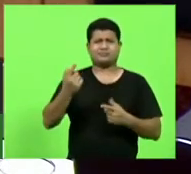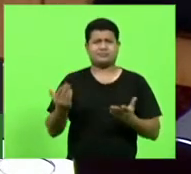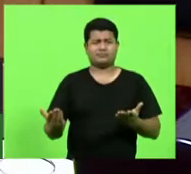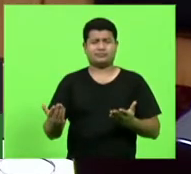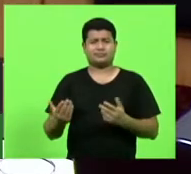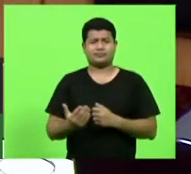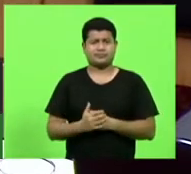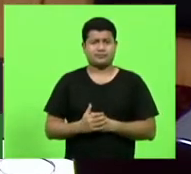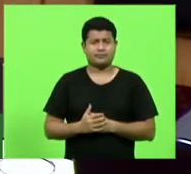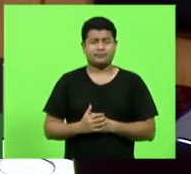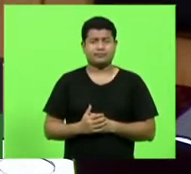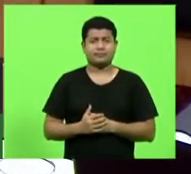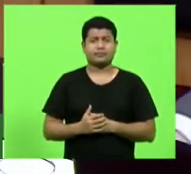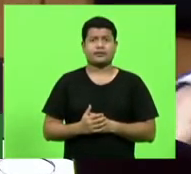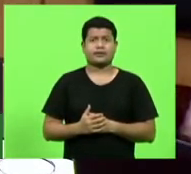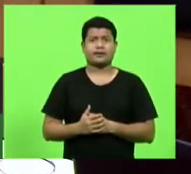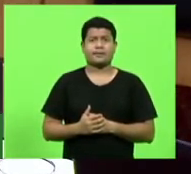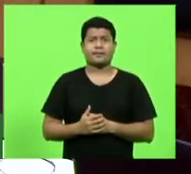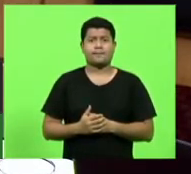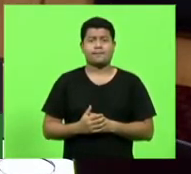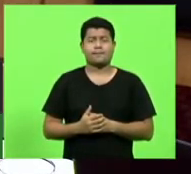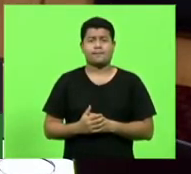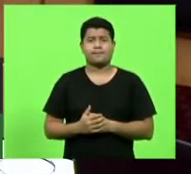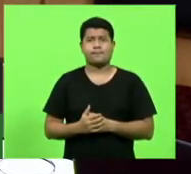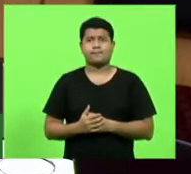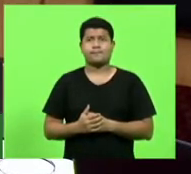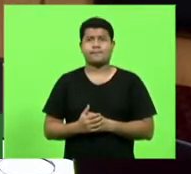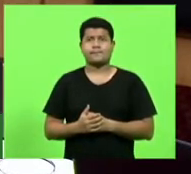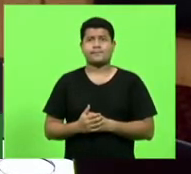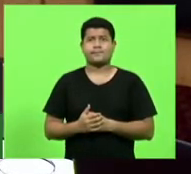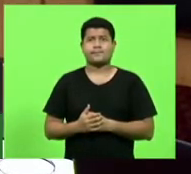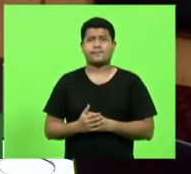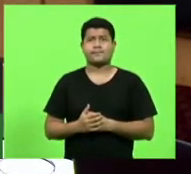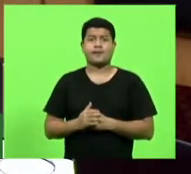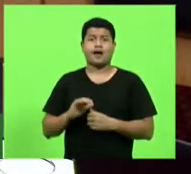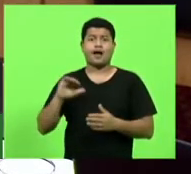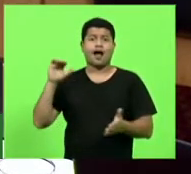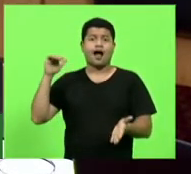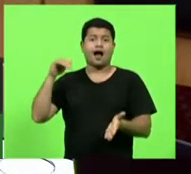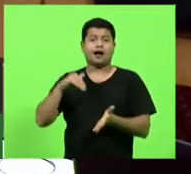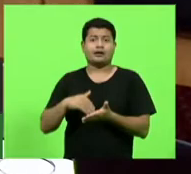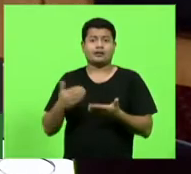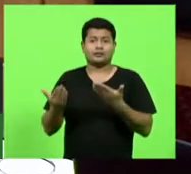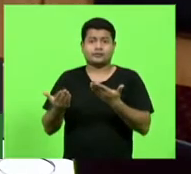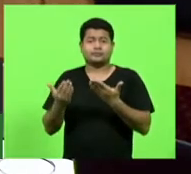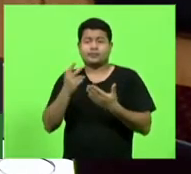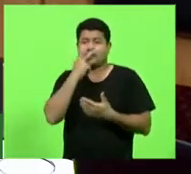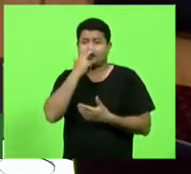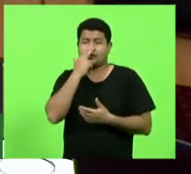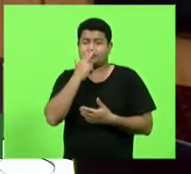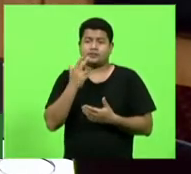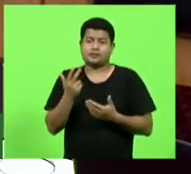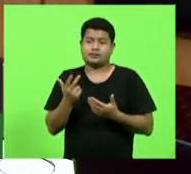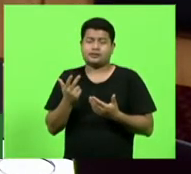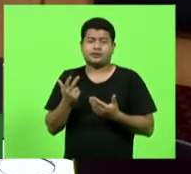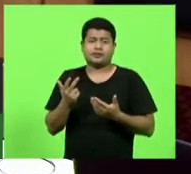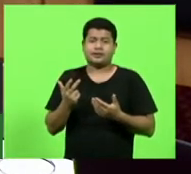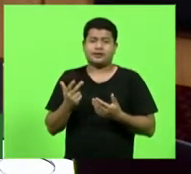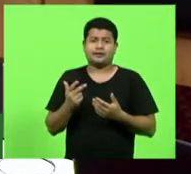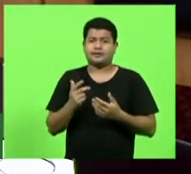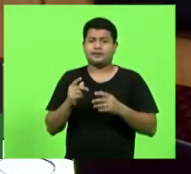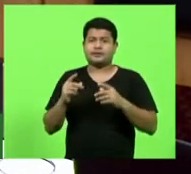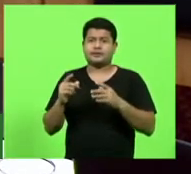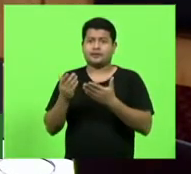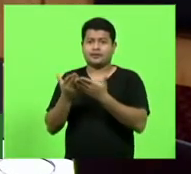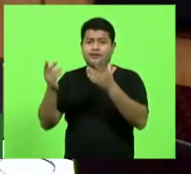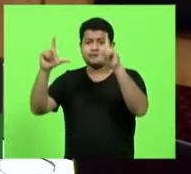E até diminui a importância dos